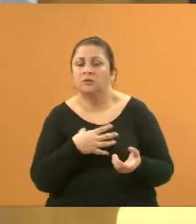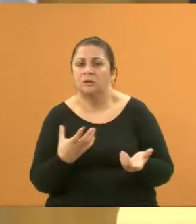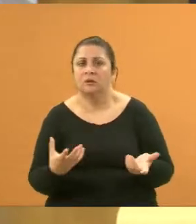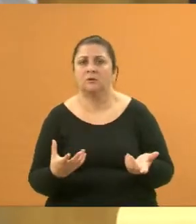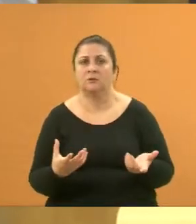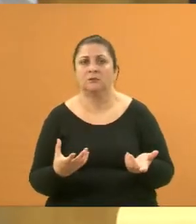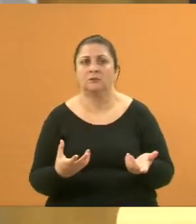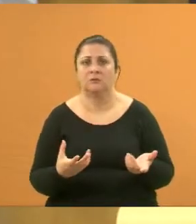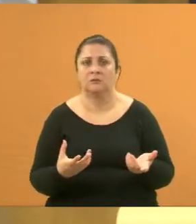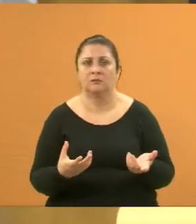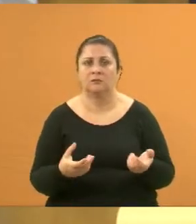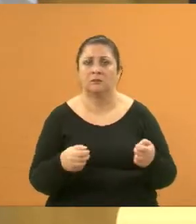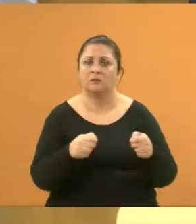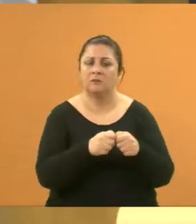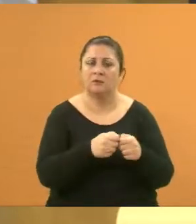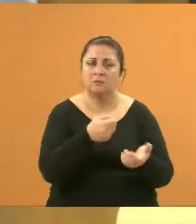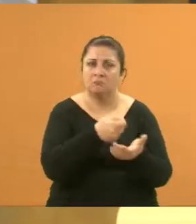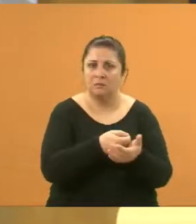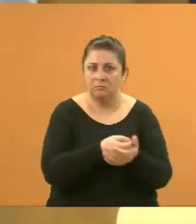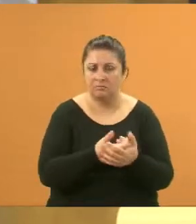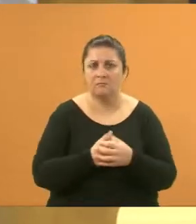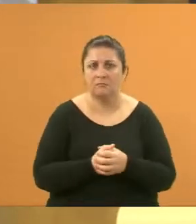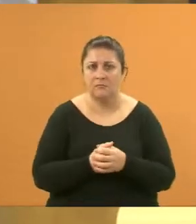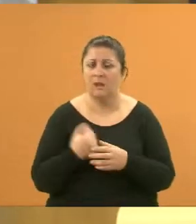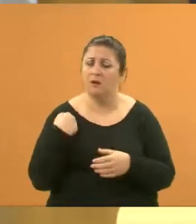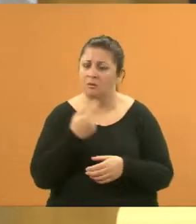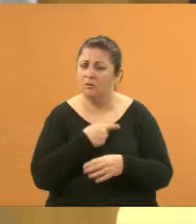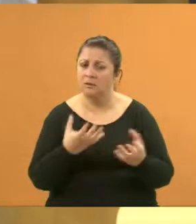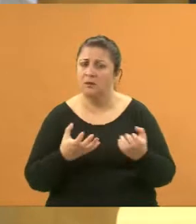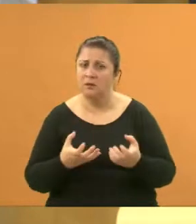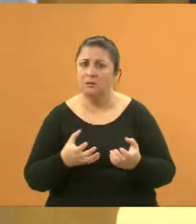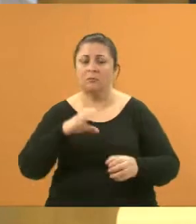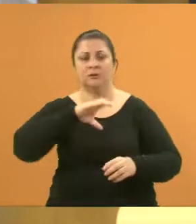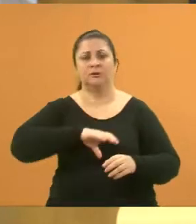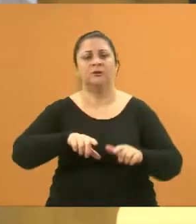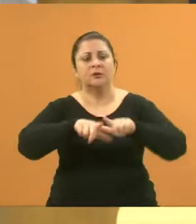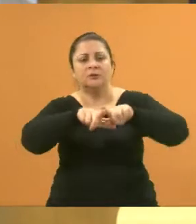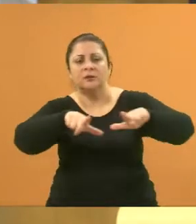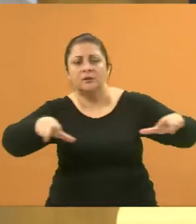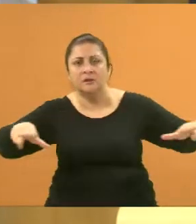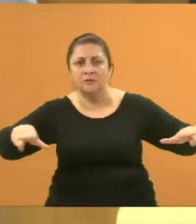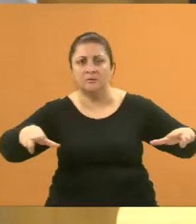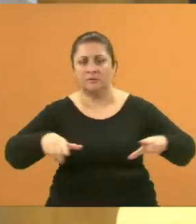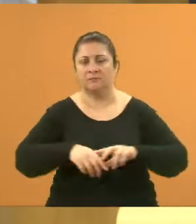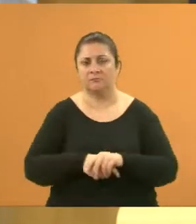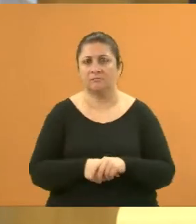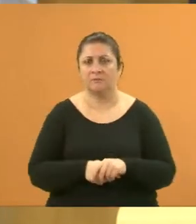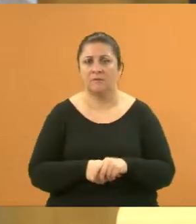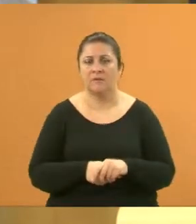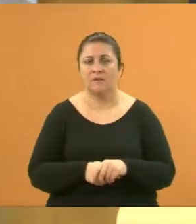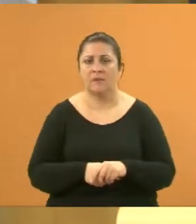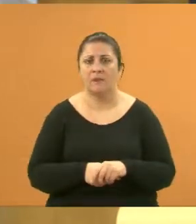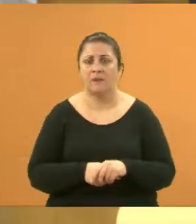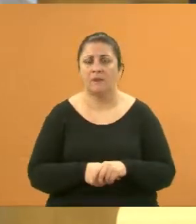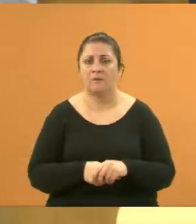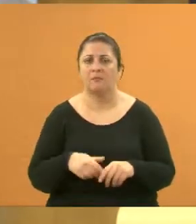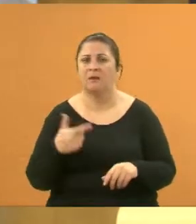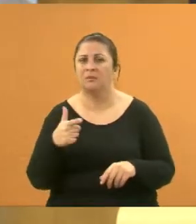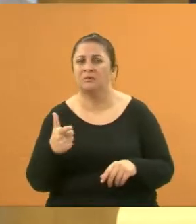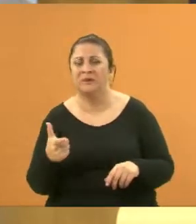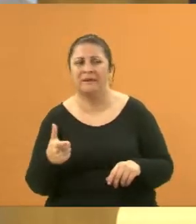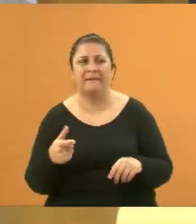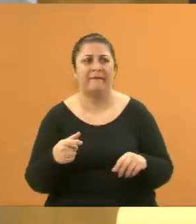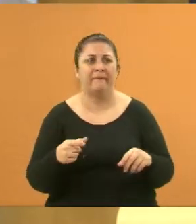para garantir, que é o que a gente quer, que tenhamos uma cidade limpa, para que a gente não tenha aí infestação